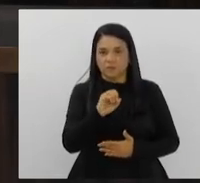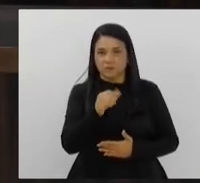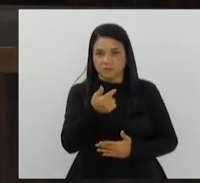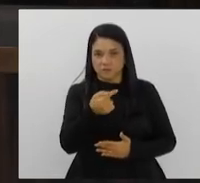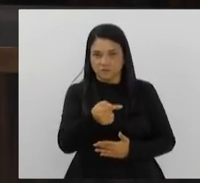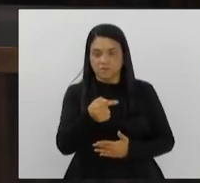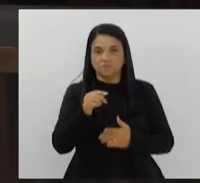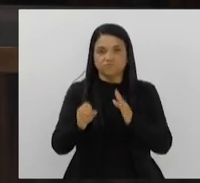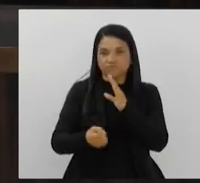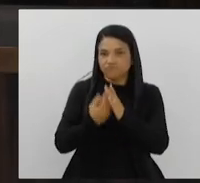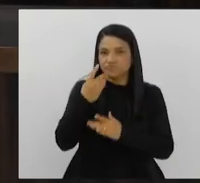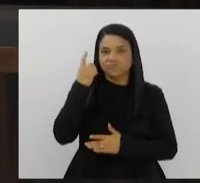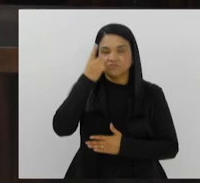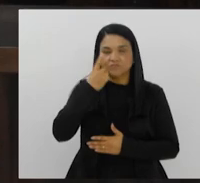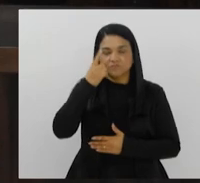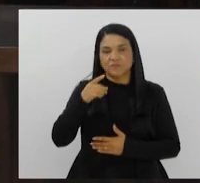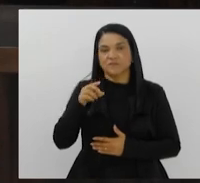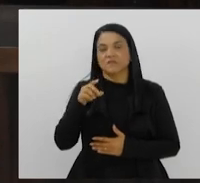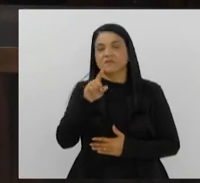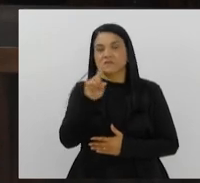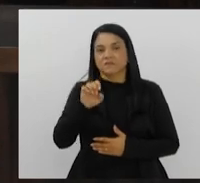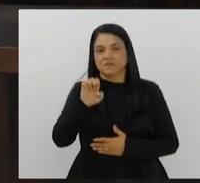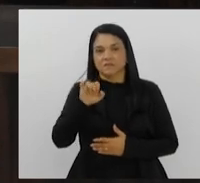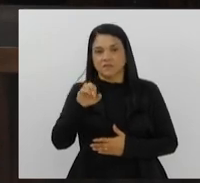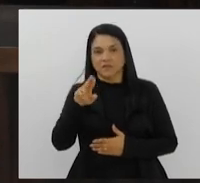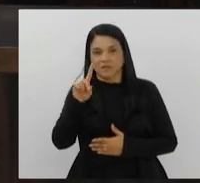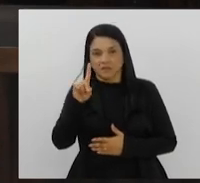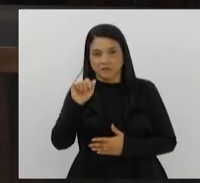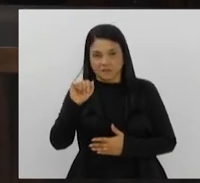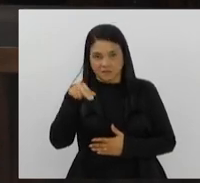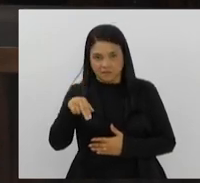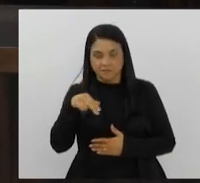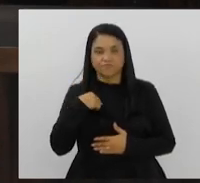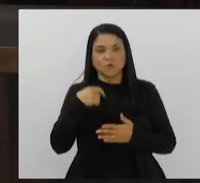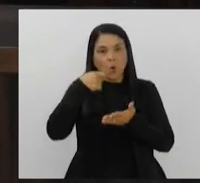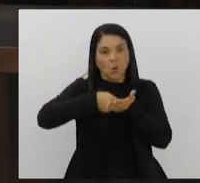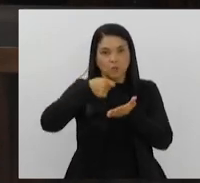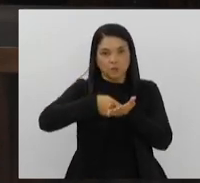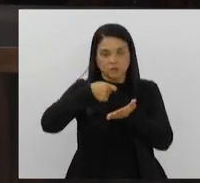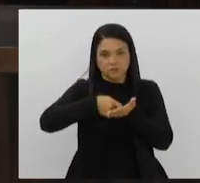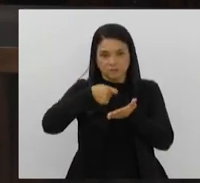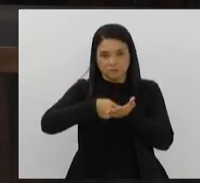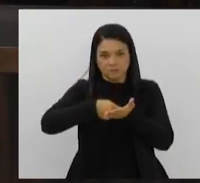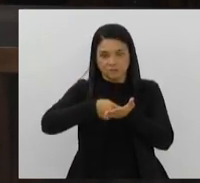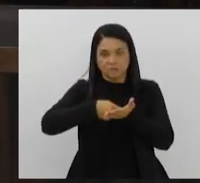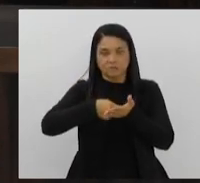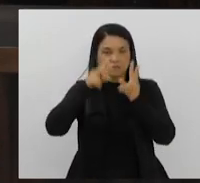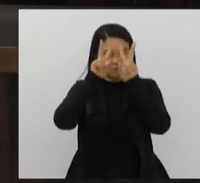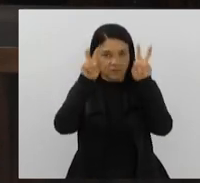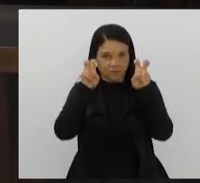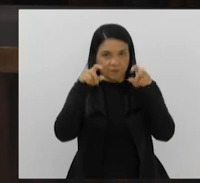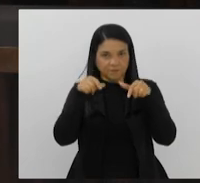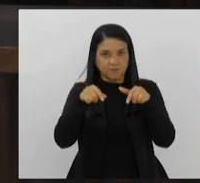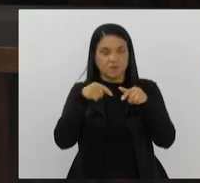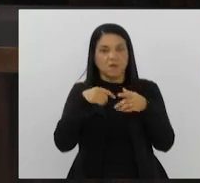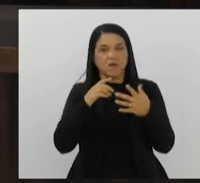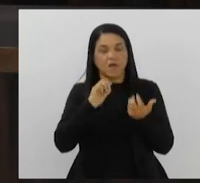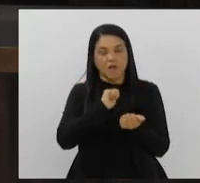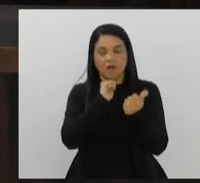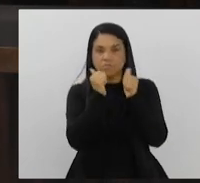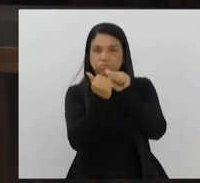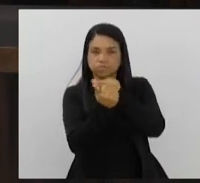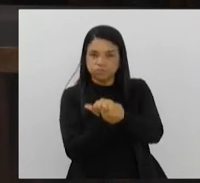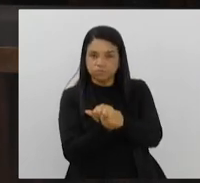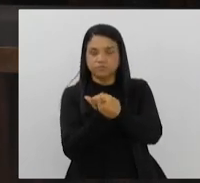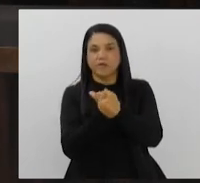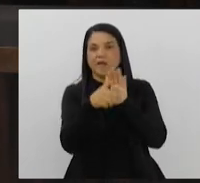3065/2017, de autoria da deputada Zeidan, que dispõe sobre a obrigatoriedade da adequação